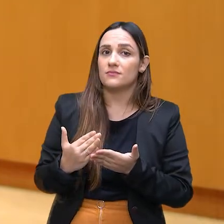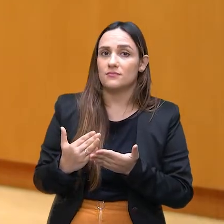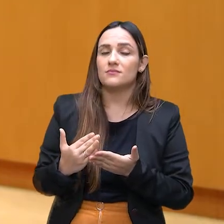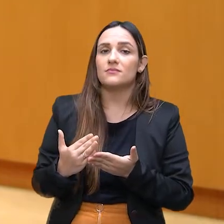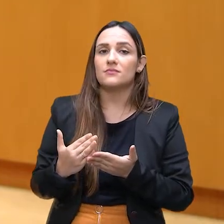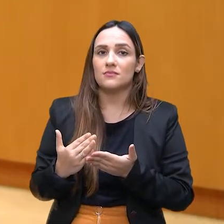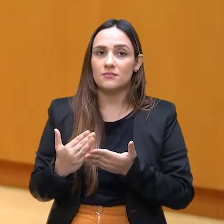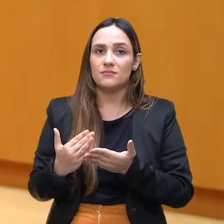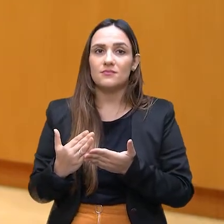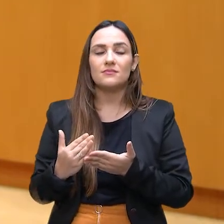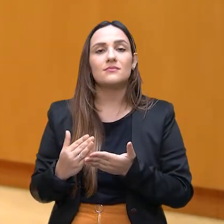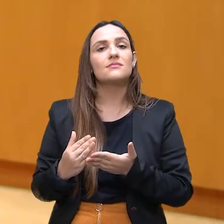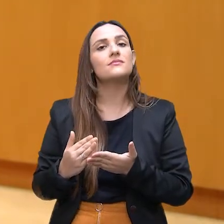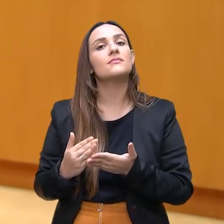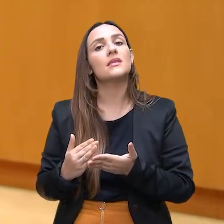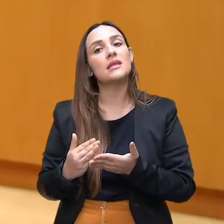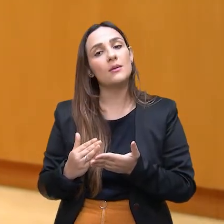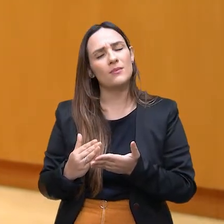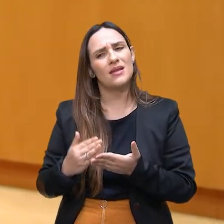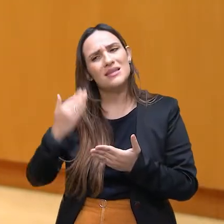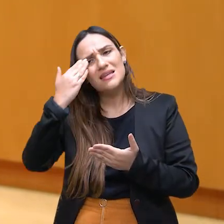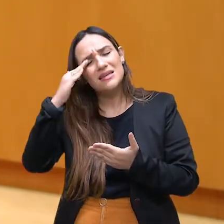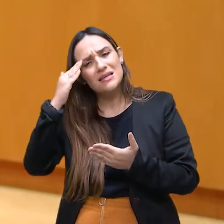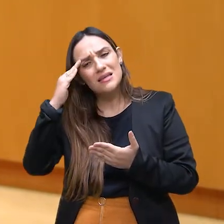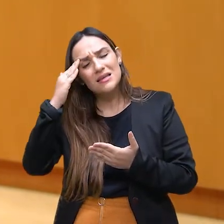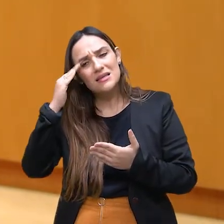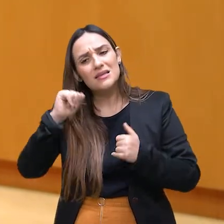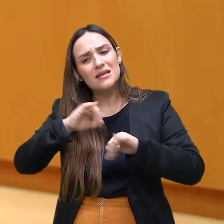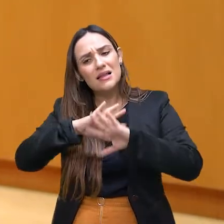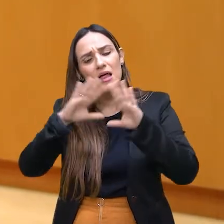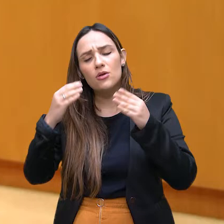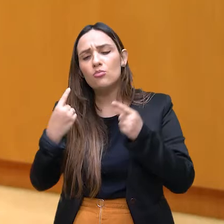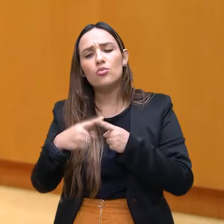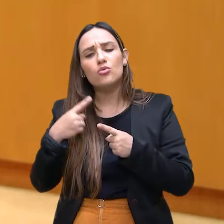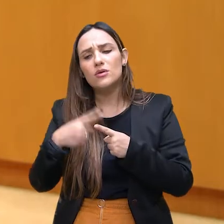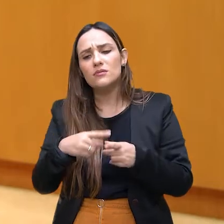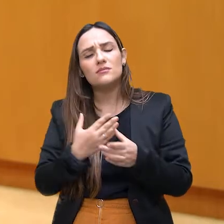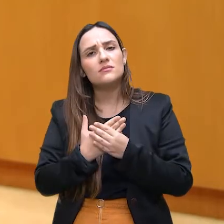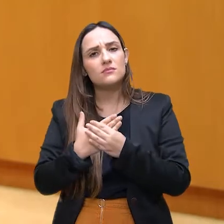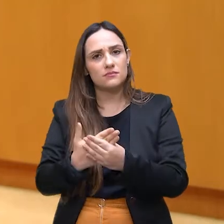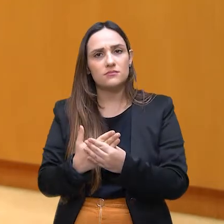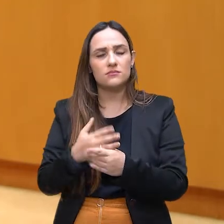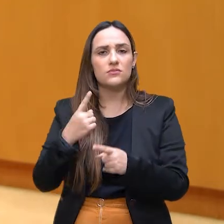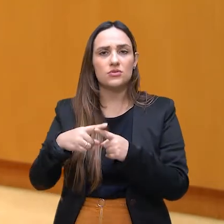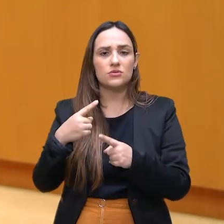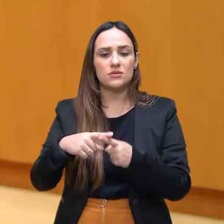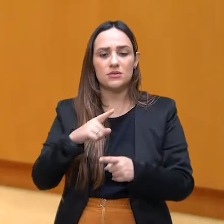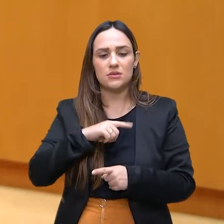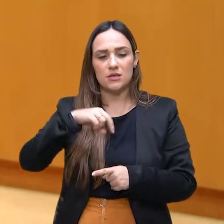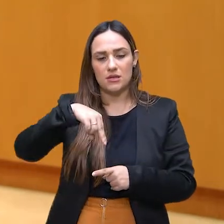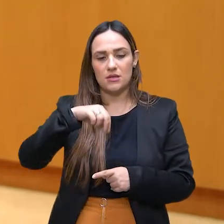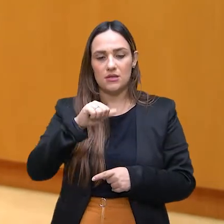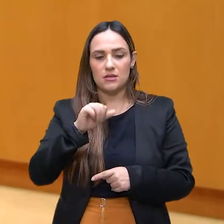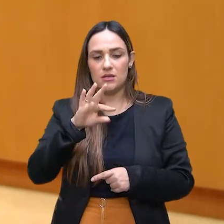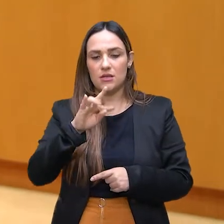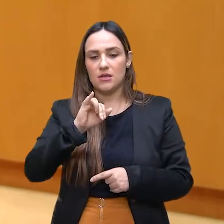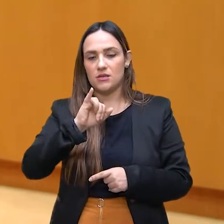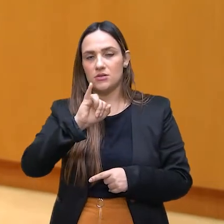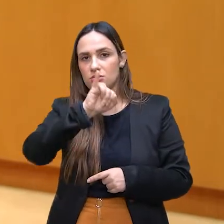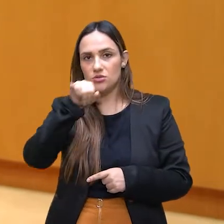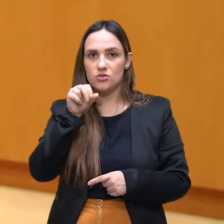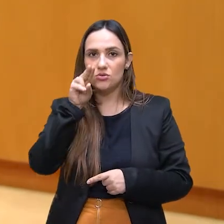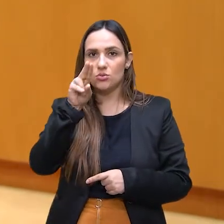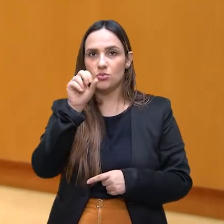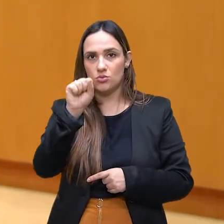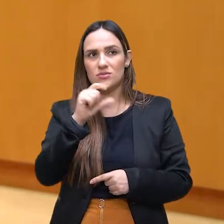principalmente para compreender as ações judiciais, e aí a importância do NATJUS, que é esse núcleo de apoio técnico, que é composto por